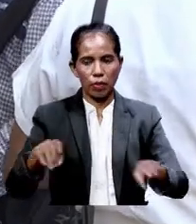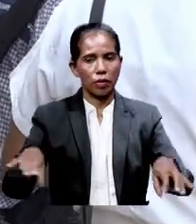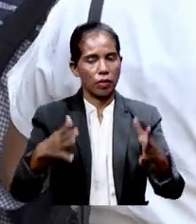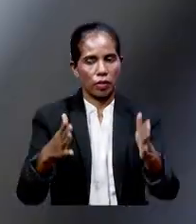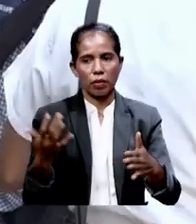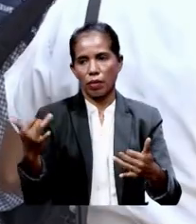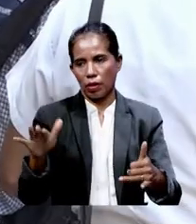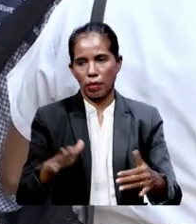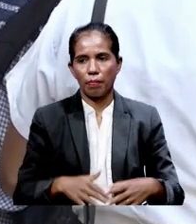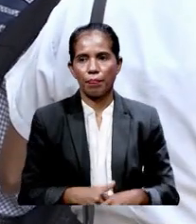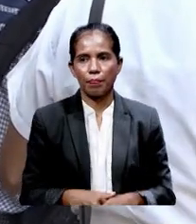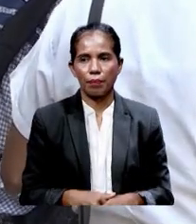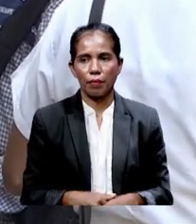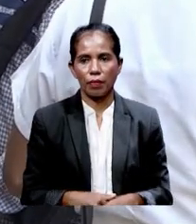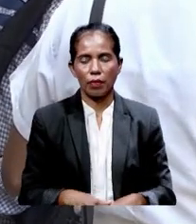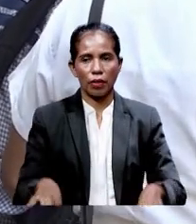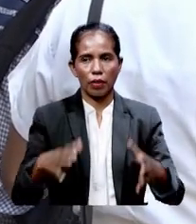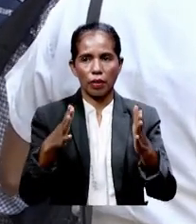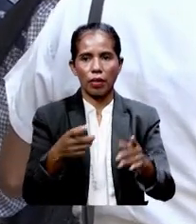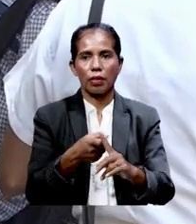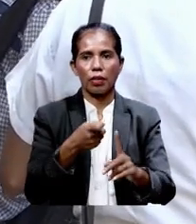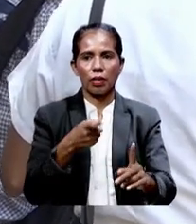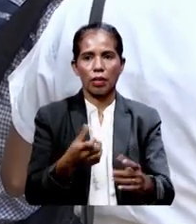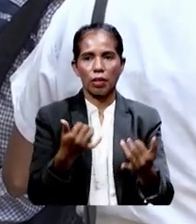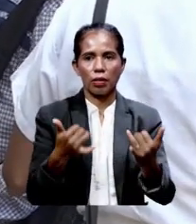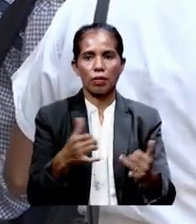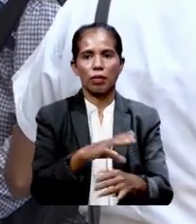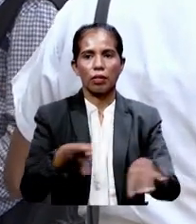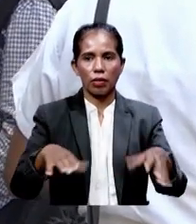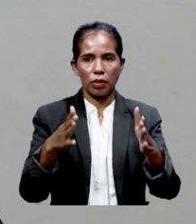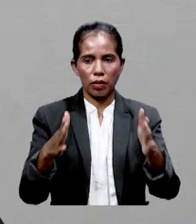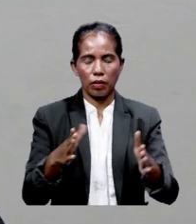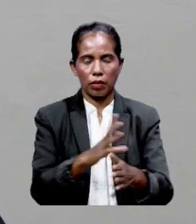laiha. Em termos de recursos humanos, funcionamento agora recursos humanos